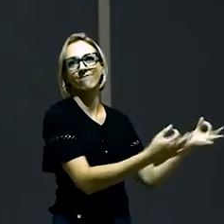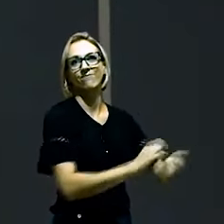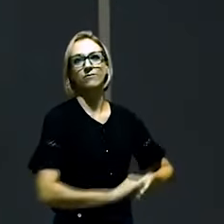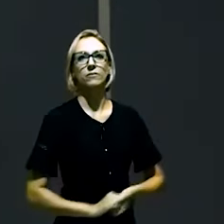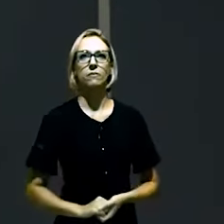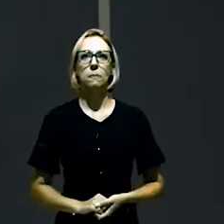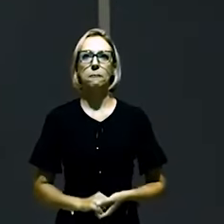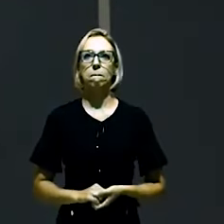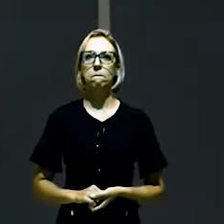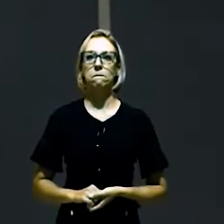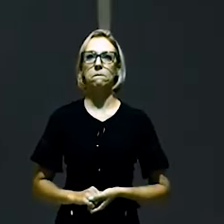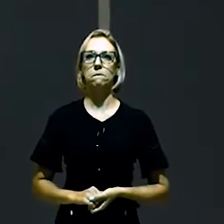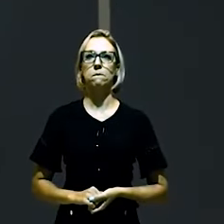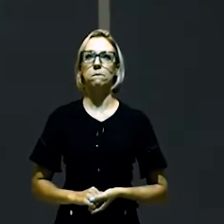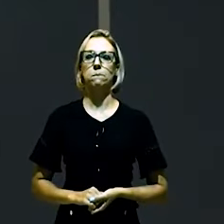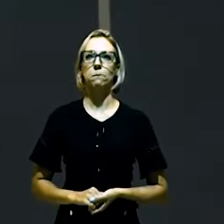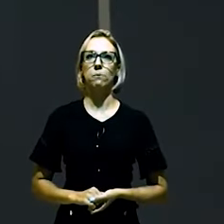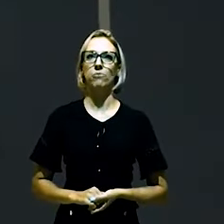a gente atende.